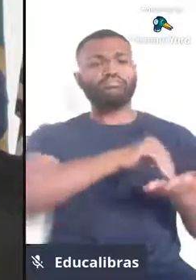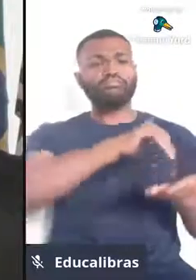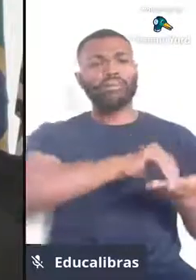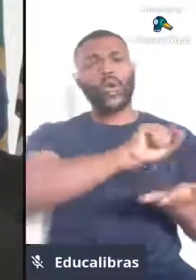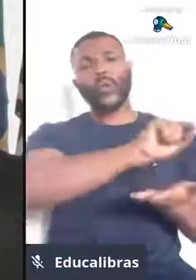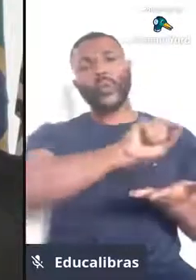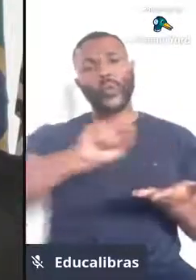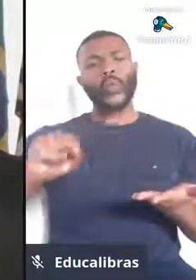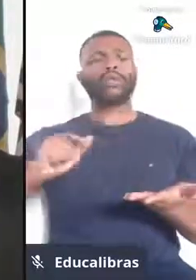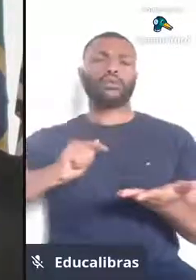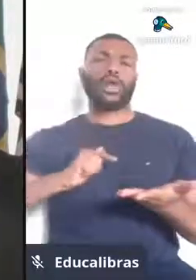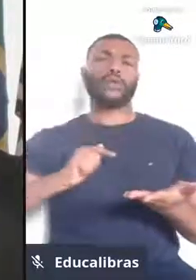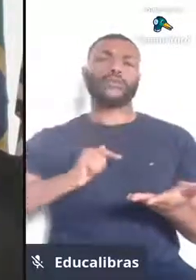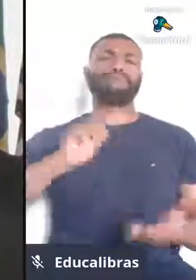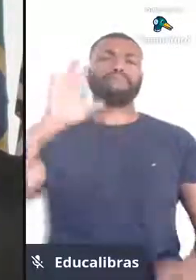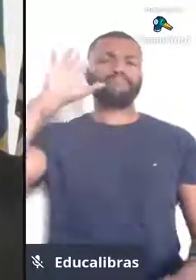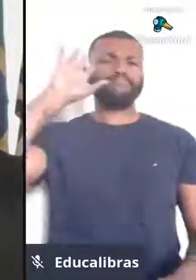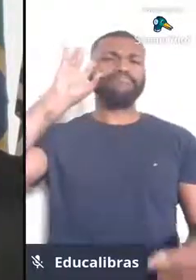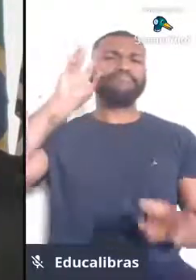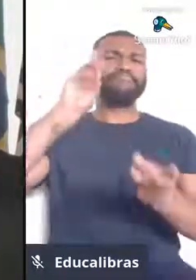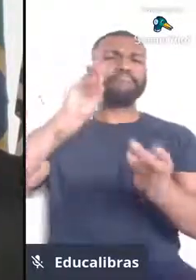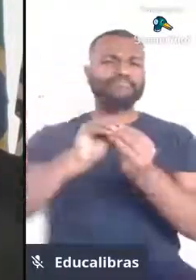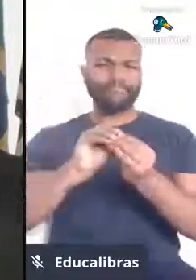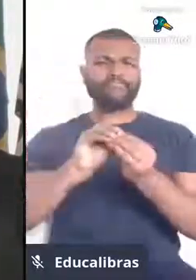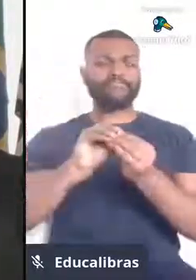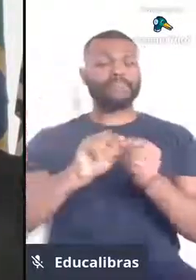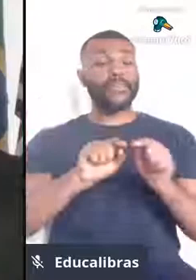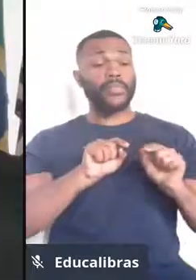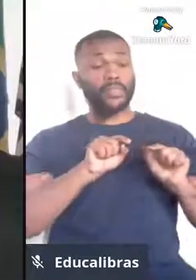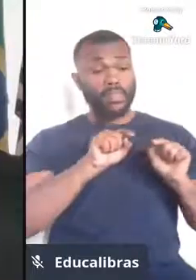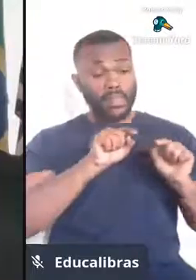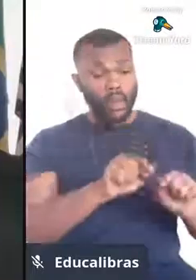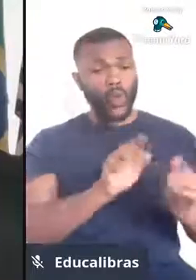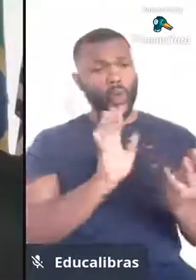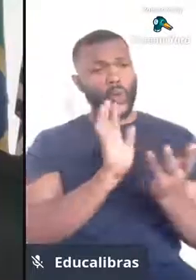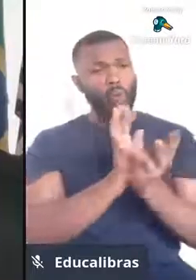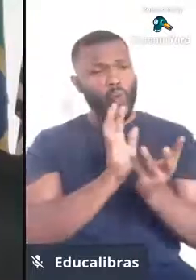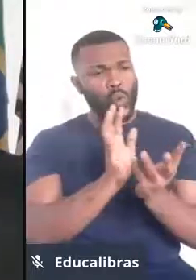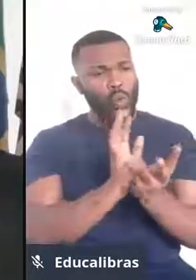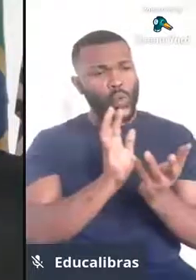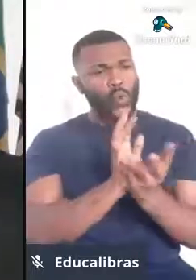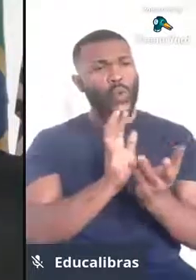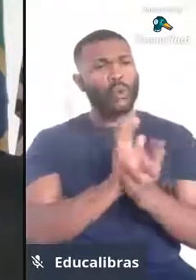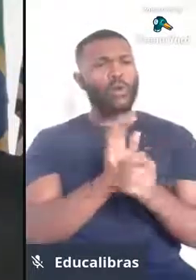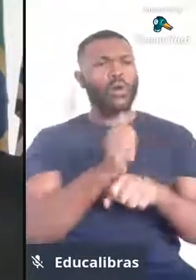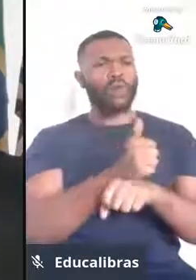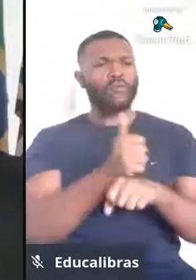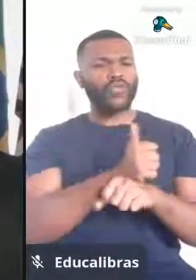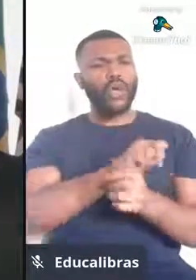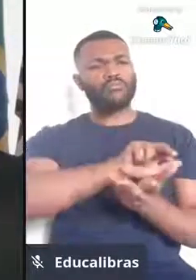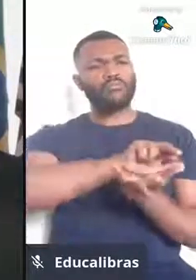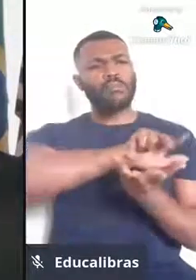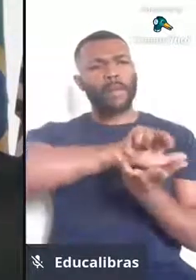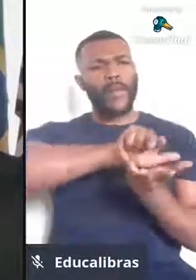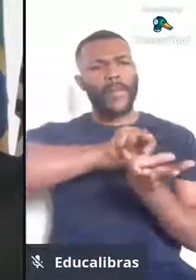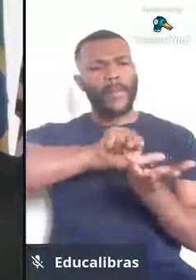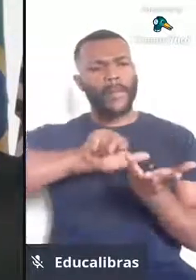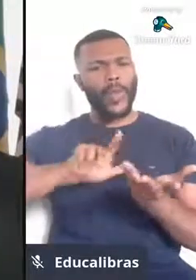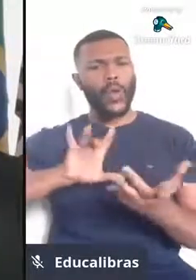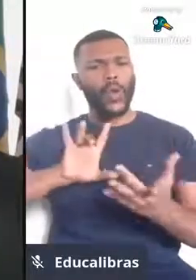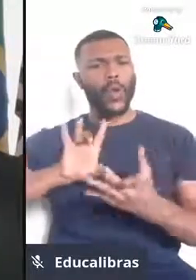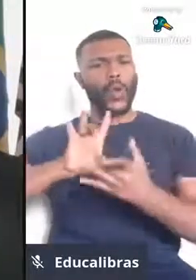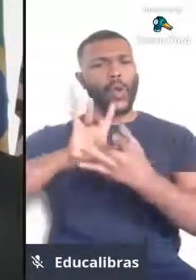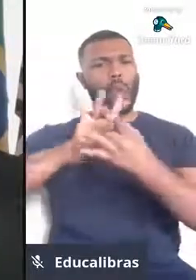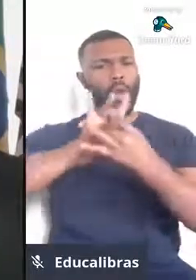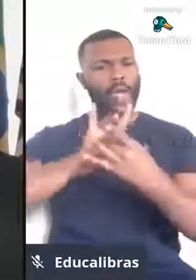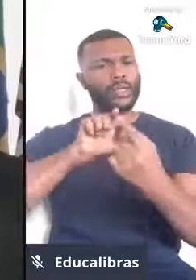Por entender que assim seria uma equipe mais multidisciplinar e a gente estaria mais conectado às reais necessidades da